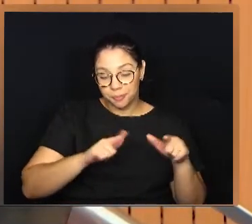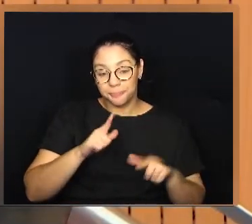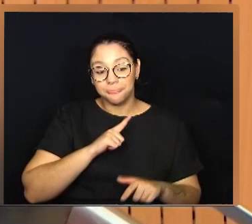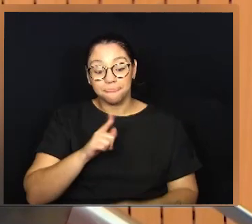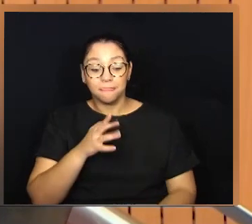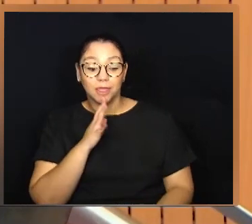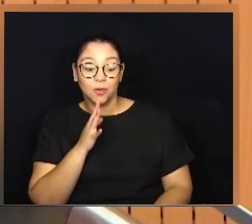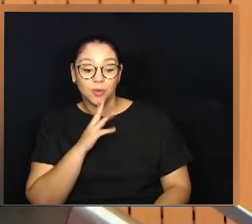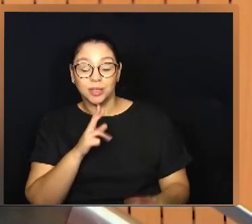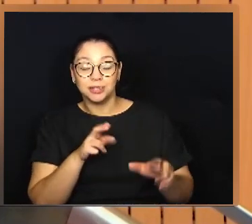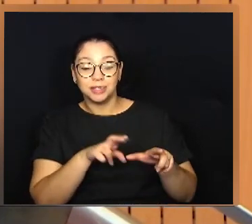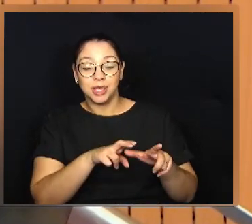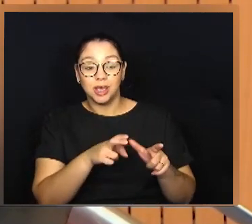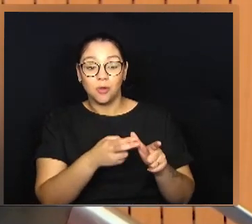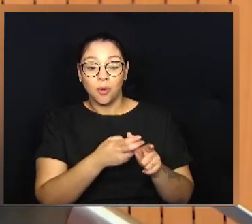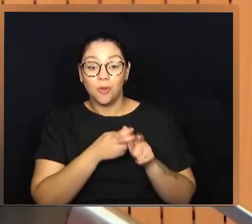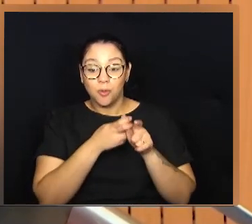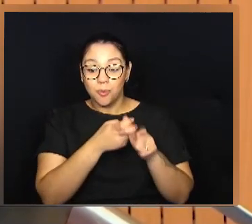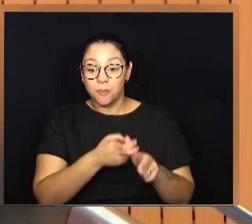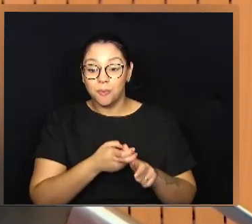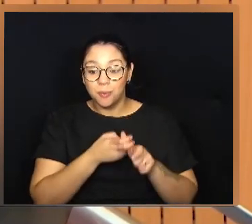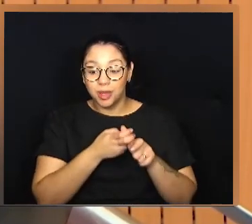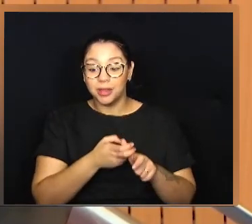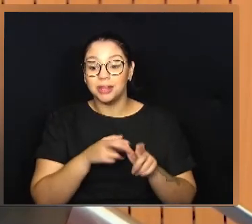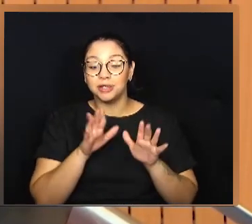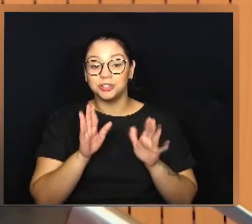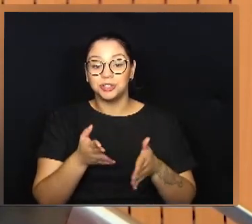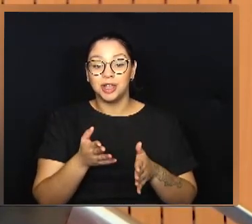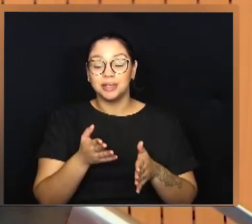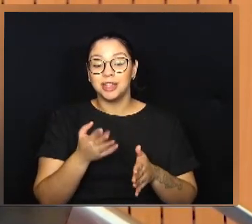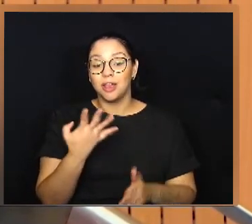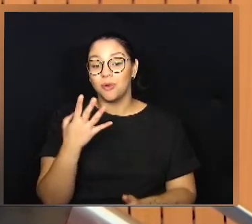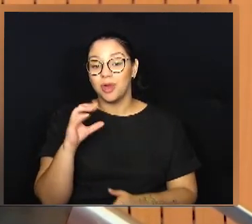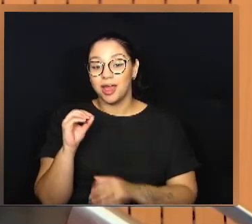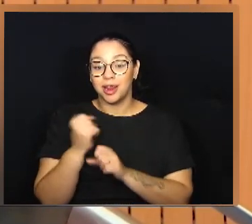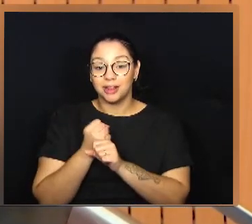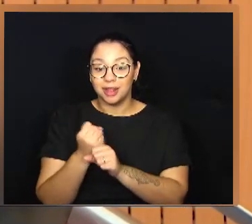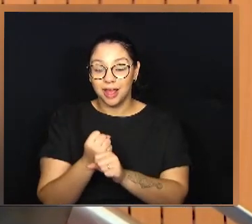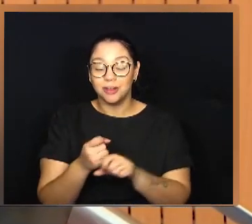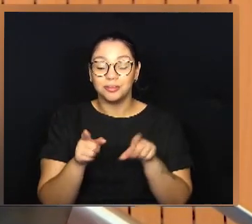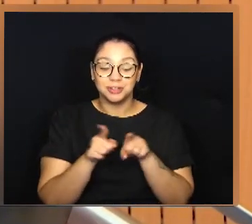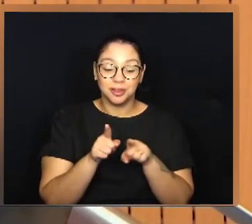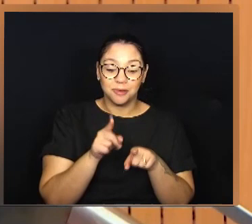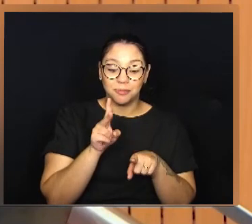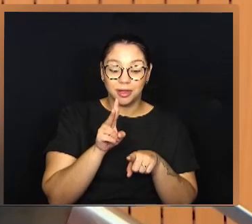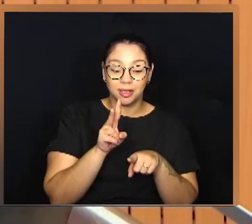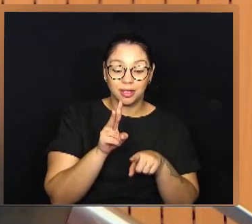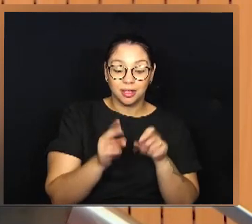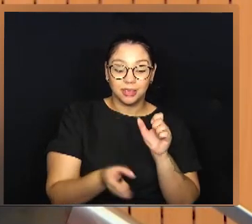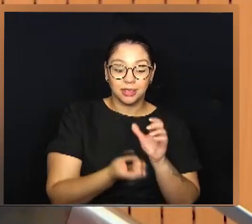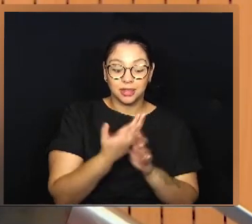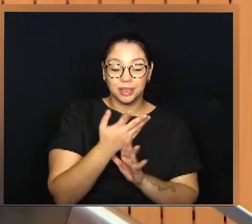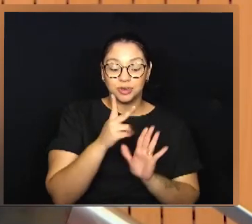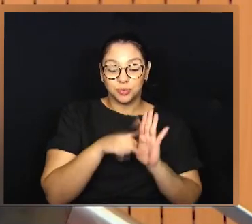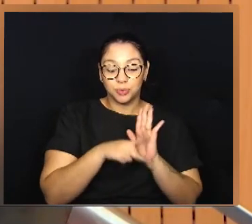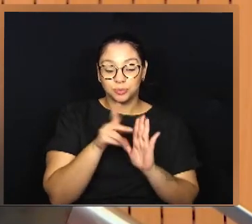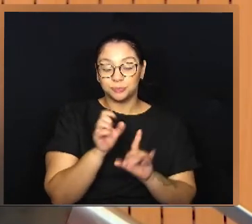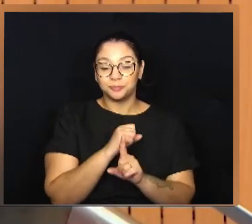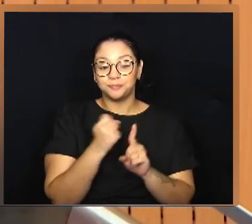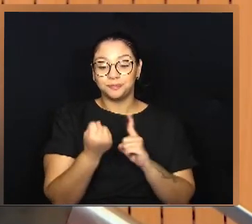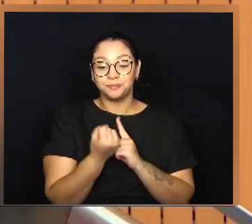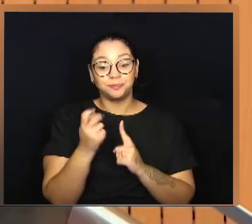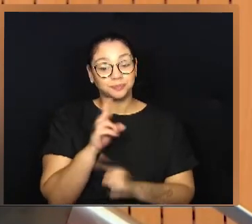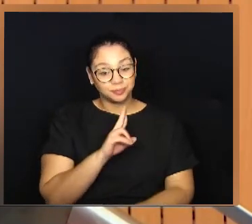por intermédio das cunhadas conheceu a umbanda acerca de 40 anos é também responsável pela criação do projeto